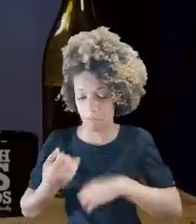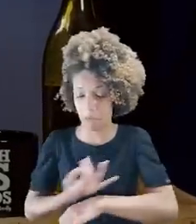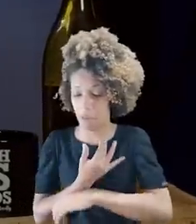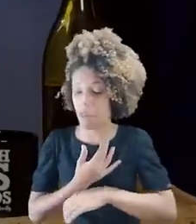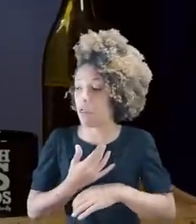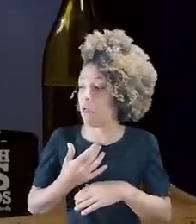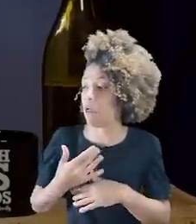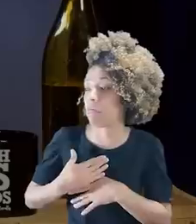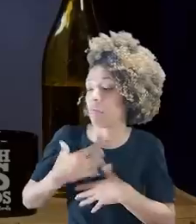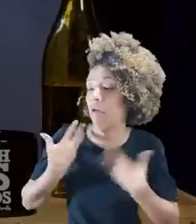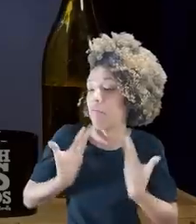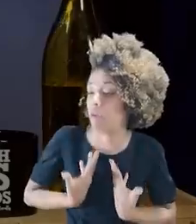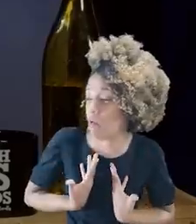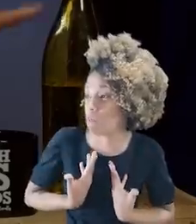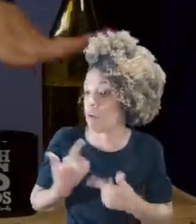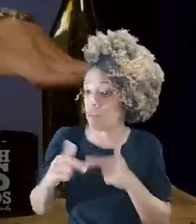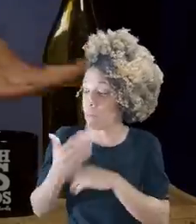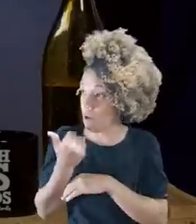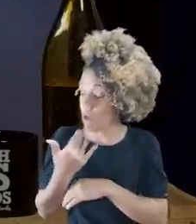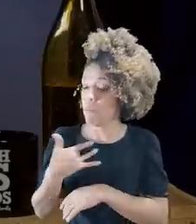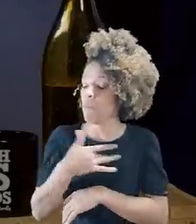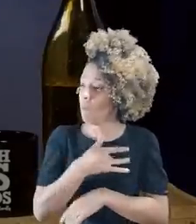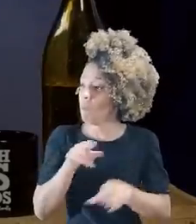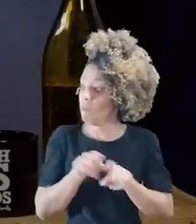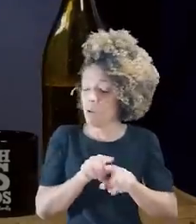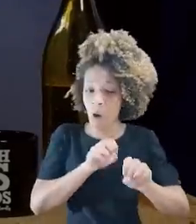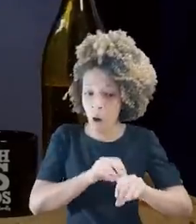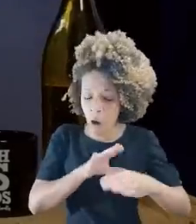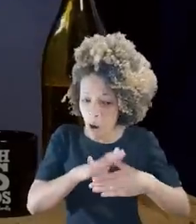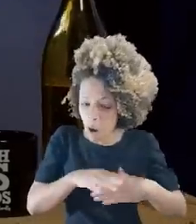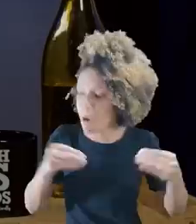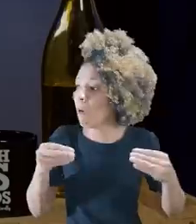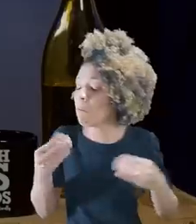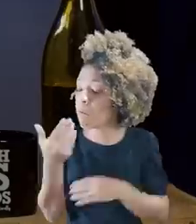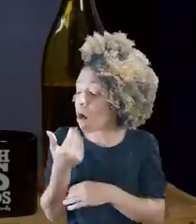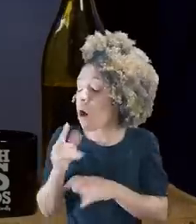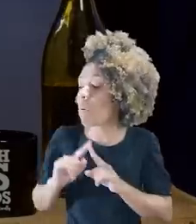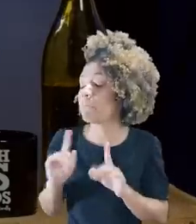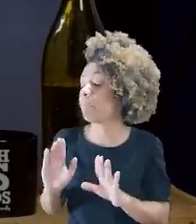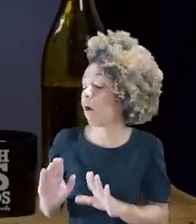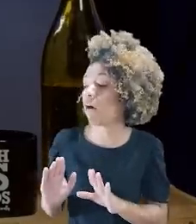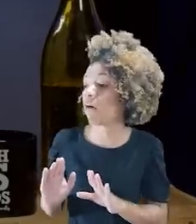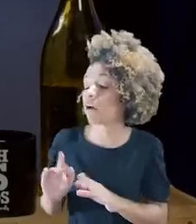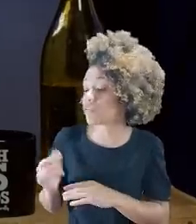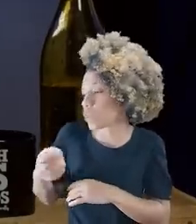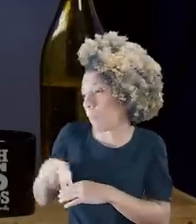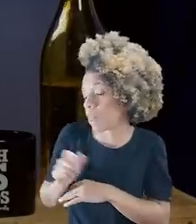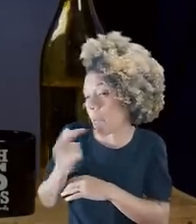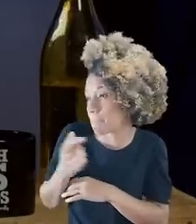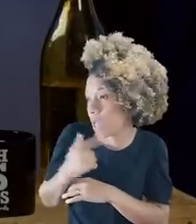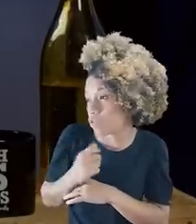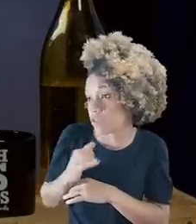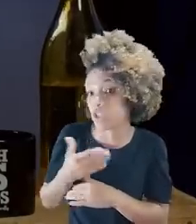comer os legumes emocionais tudo que que que trabalha com a questão de Equilíbrio eu é um trabalho que é é a minha